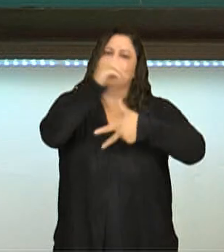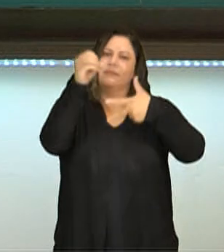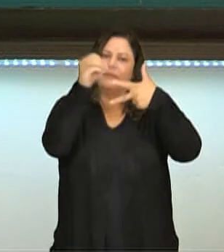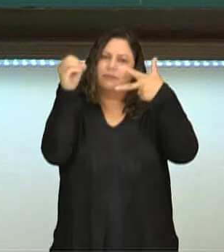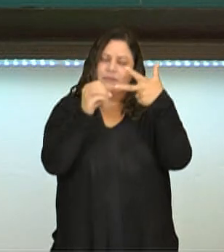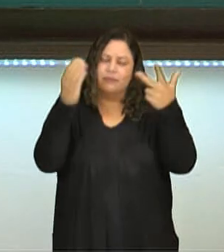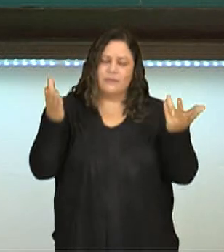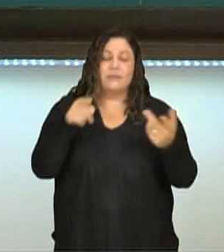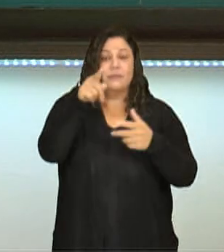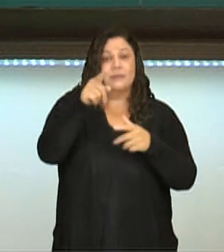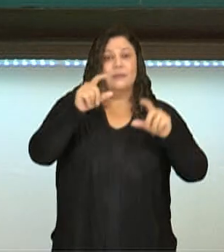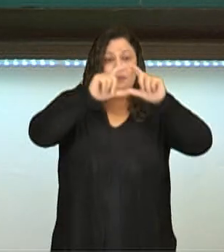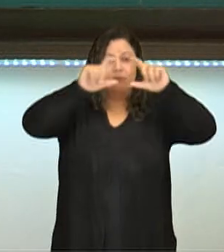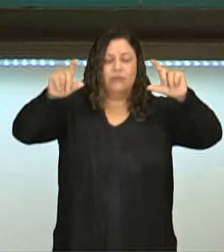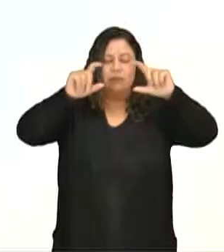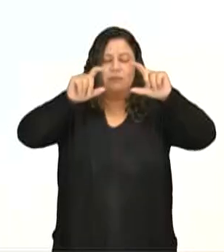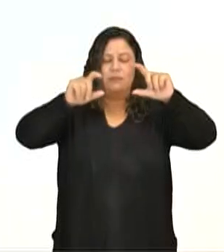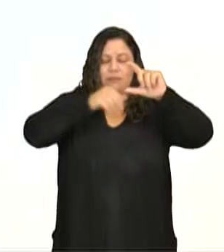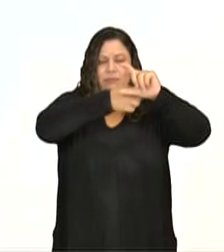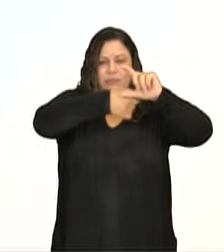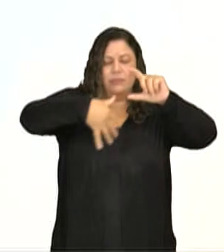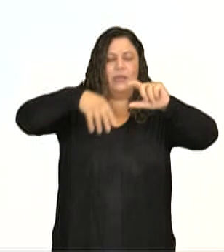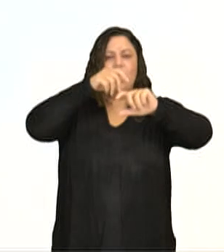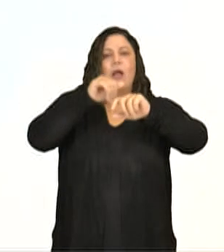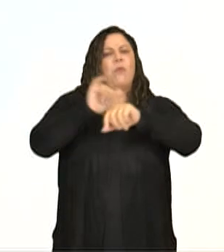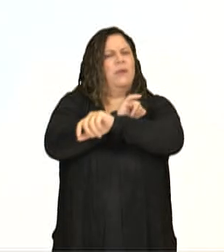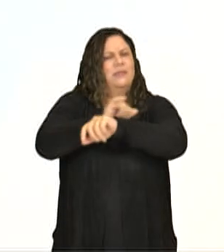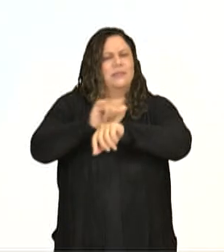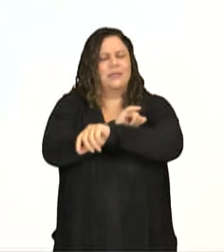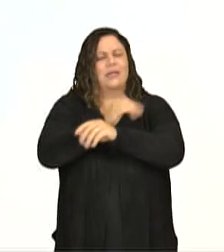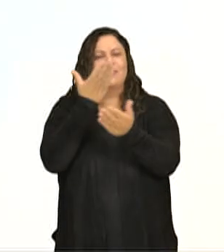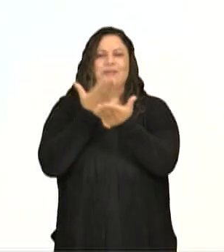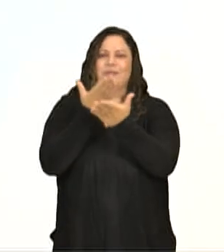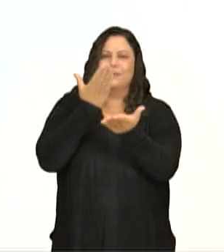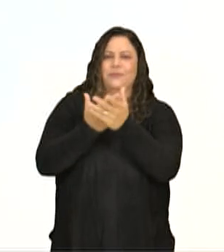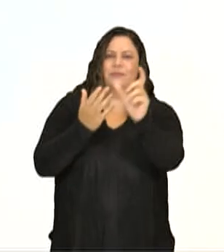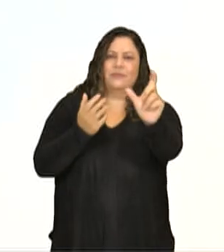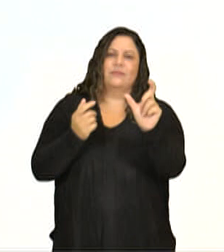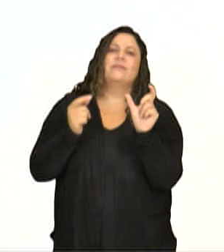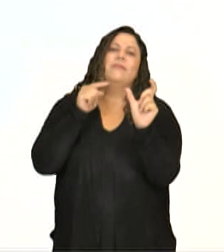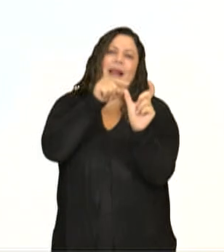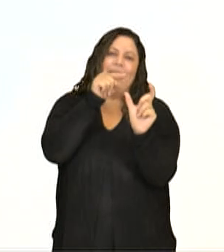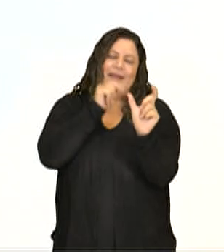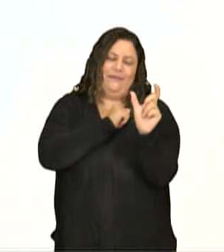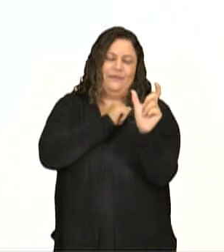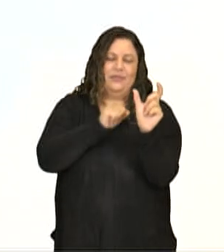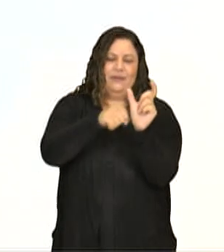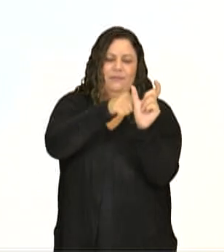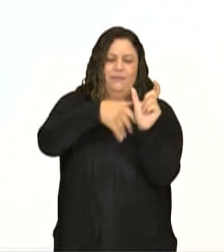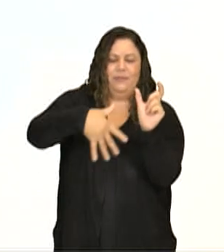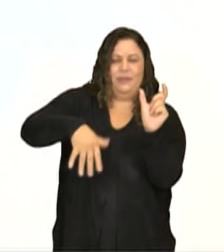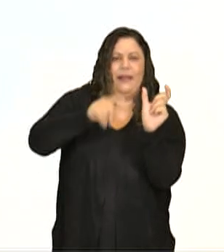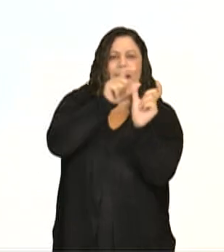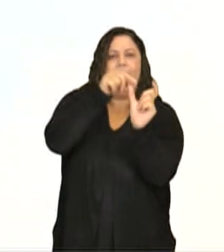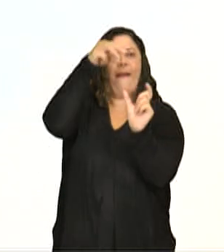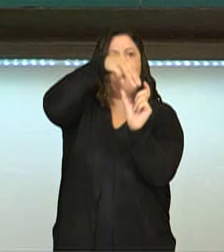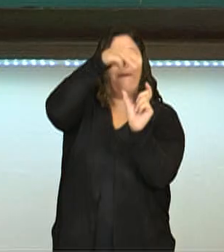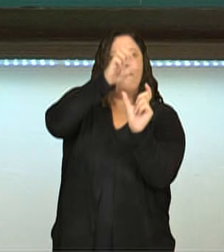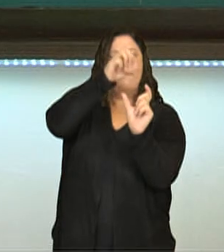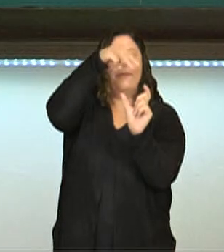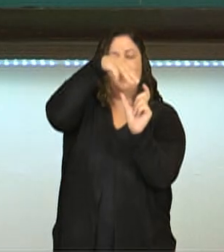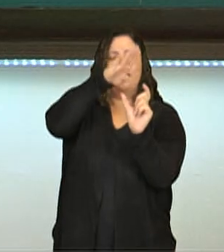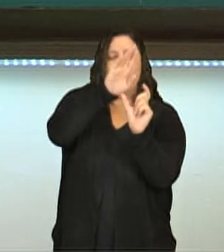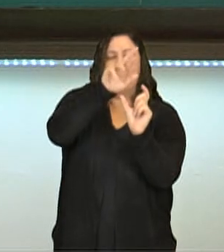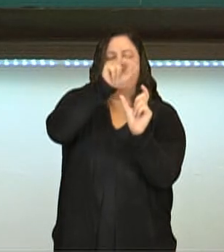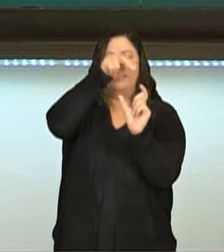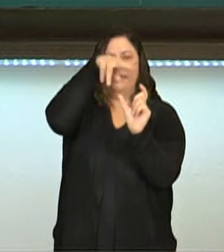fazer mapas mentais. E o mapa mental ele vai com uma palavrinha-chave central chamada membrana plasmática. A partir